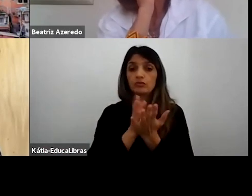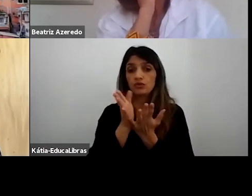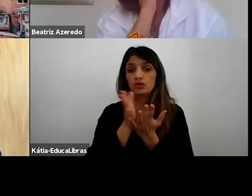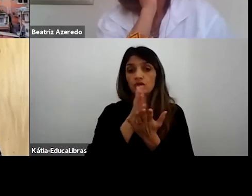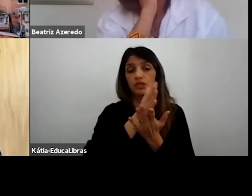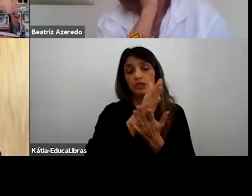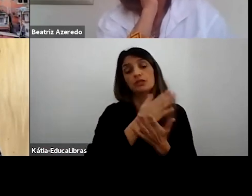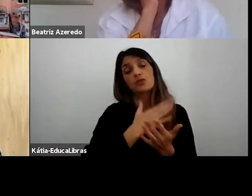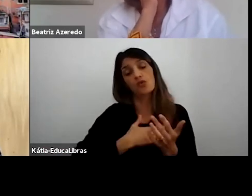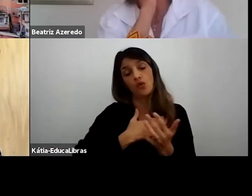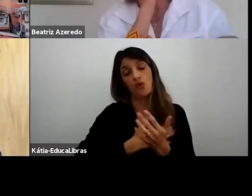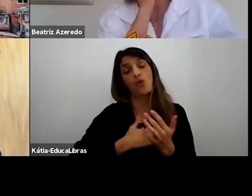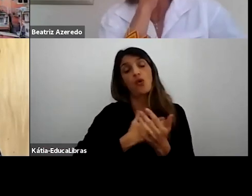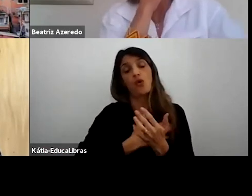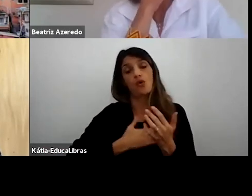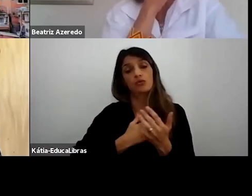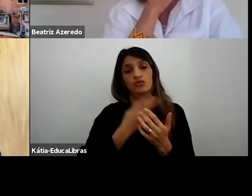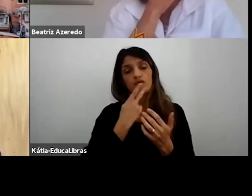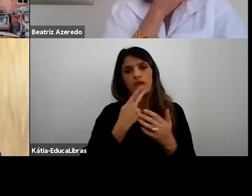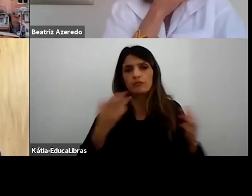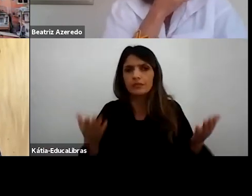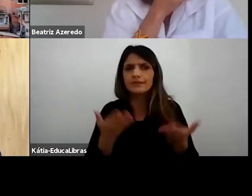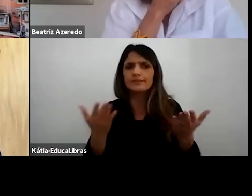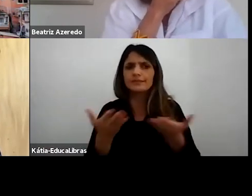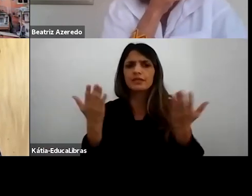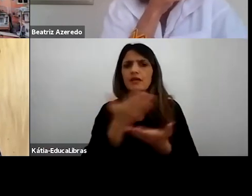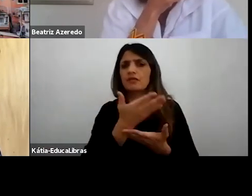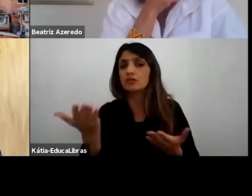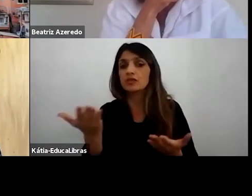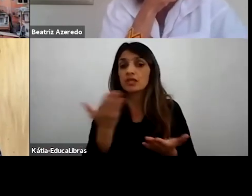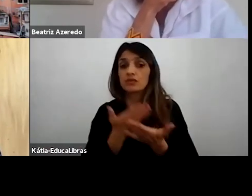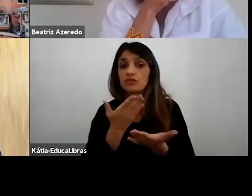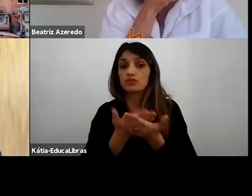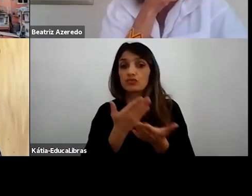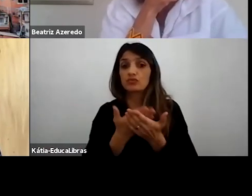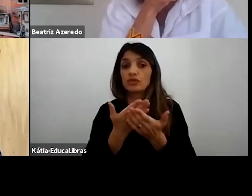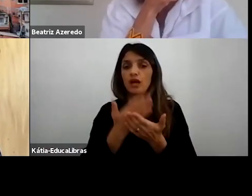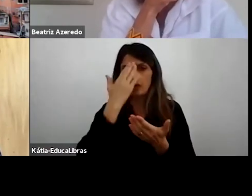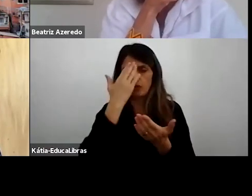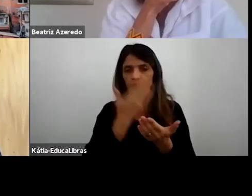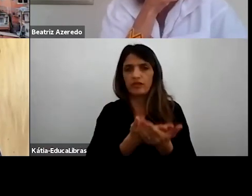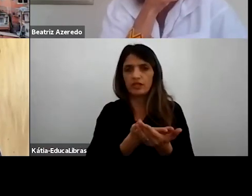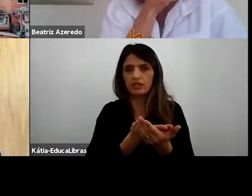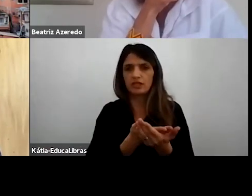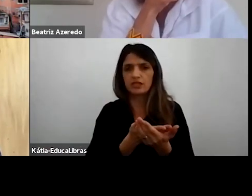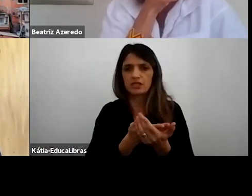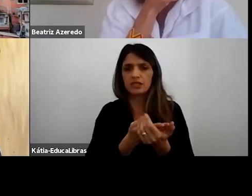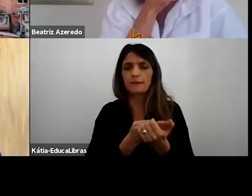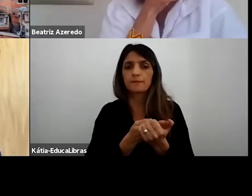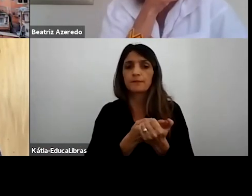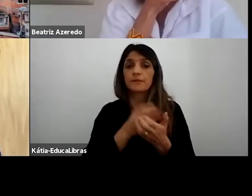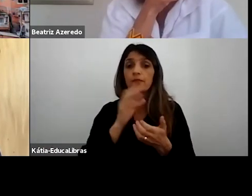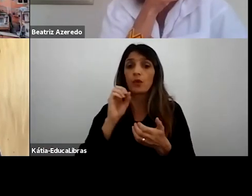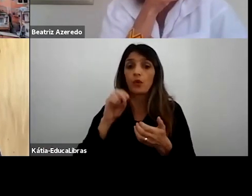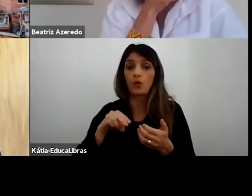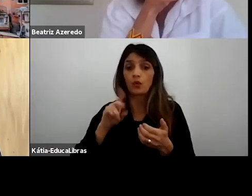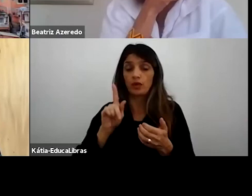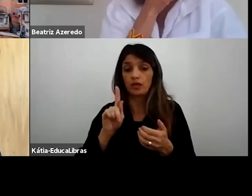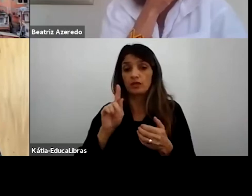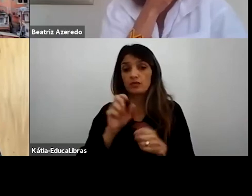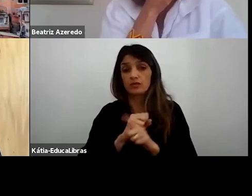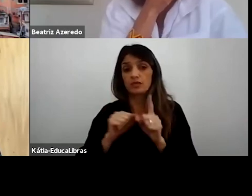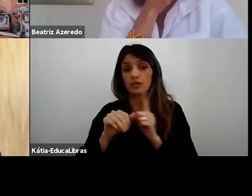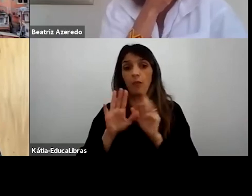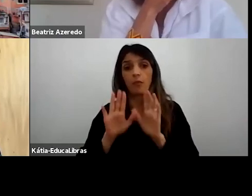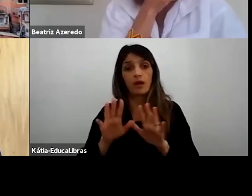citar como uma fonte inspiradora para quem quer estudar mais essa história da confiança e das organizações sociais. Mas eu acho que a principal coisa é a gente parar de falar